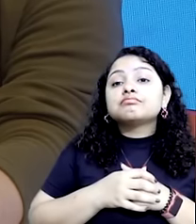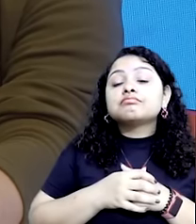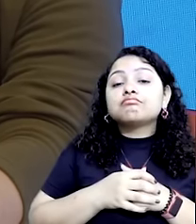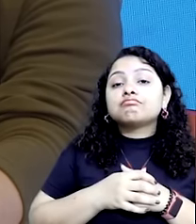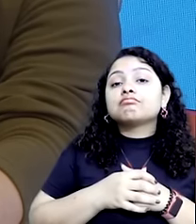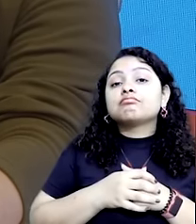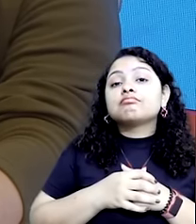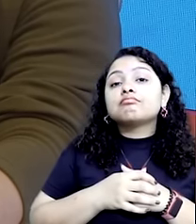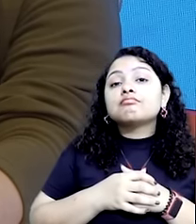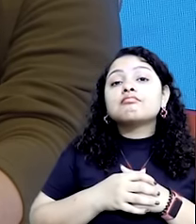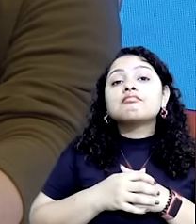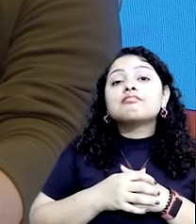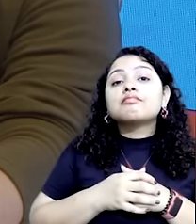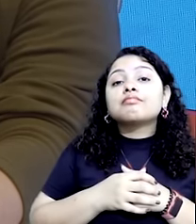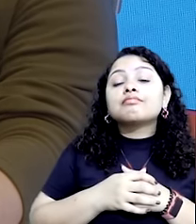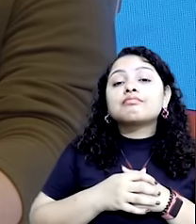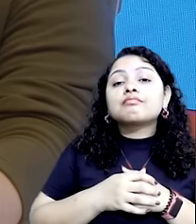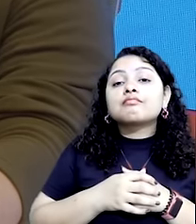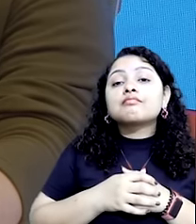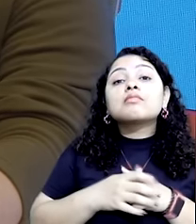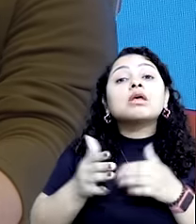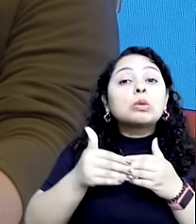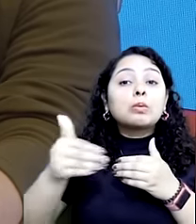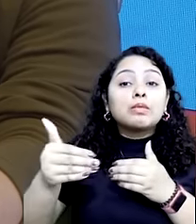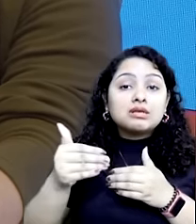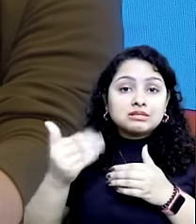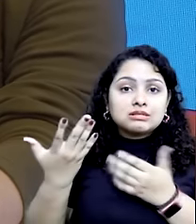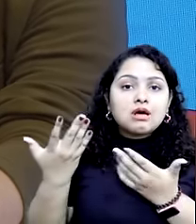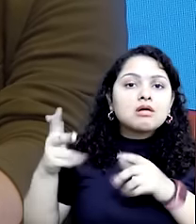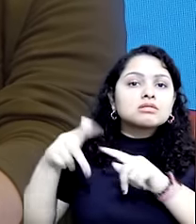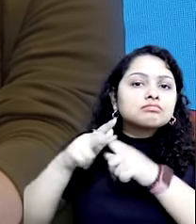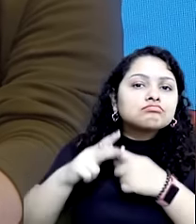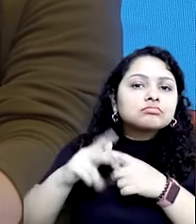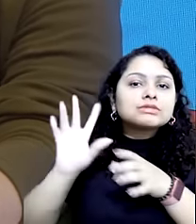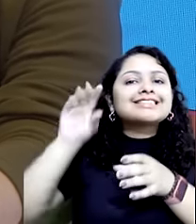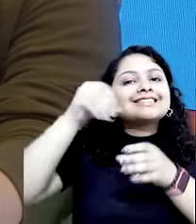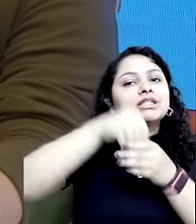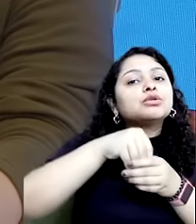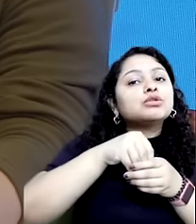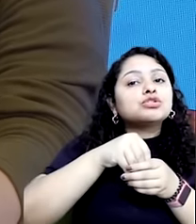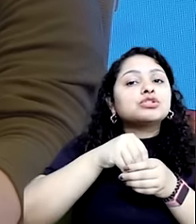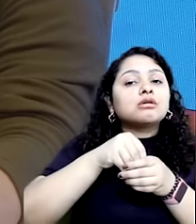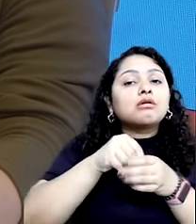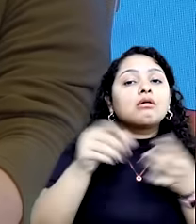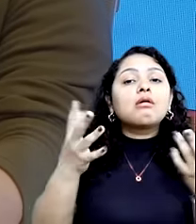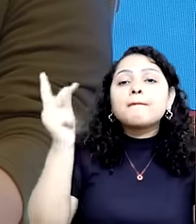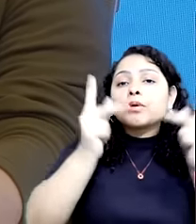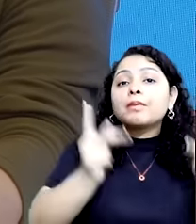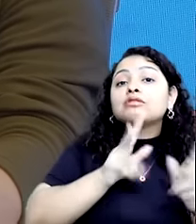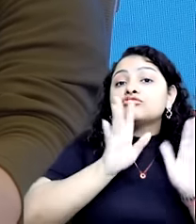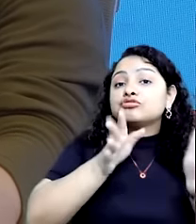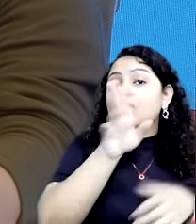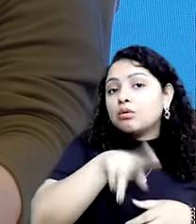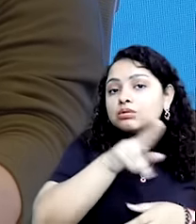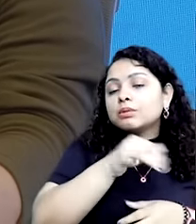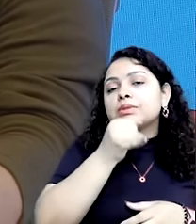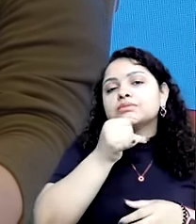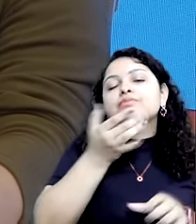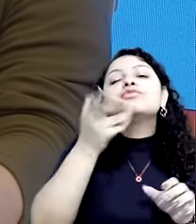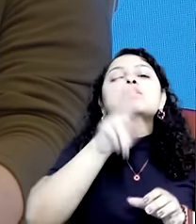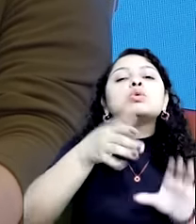a essas funcionalidades dentro de programa que a gente já usa então por exemplo para quem usa o